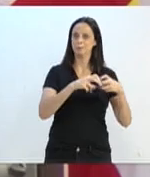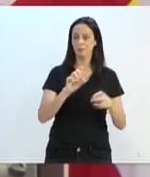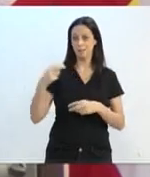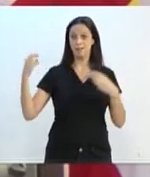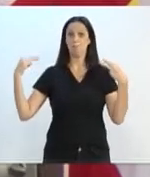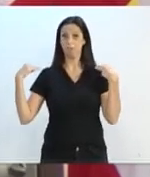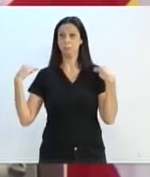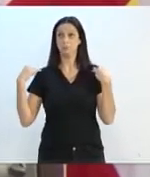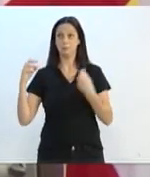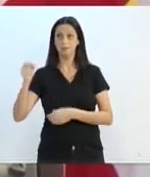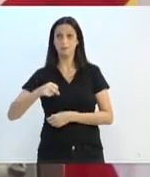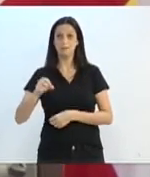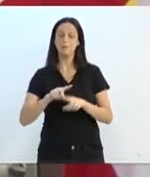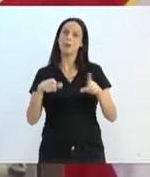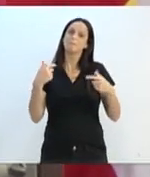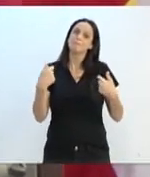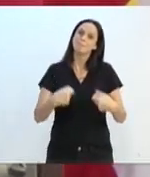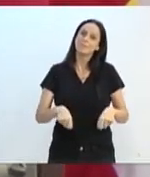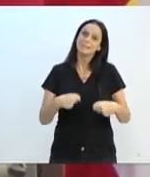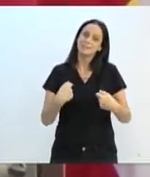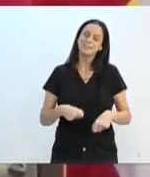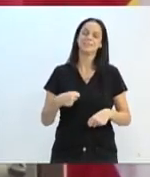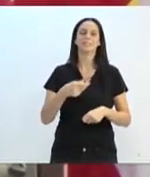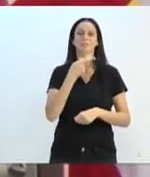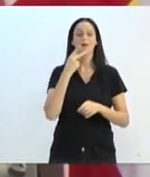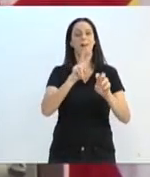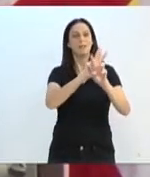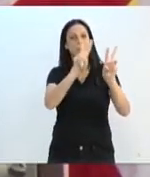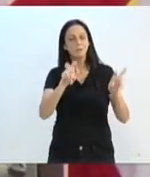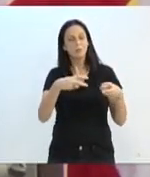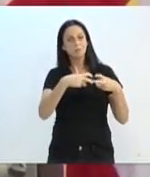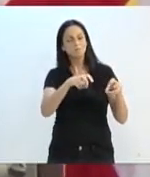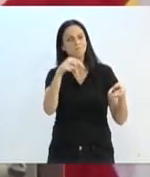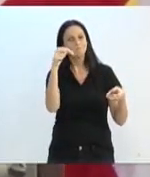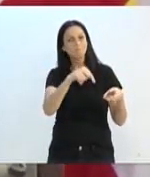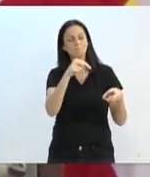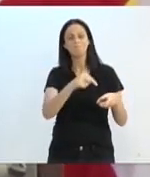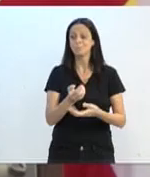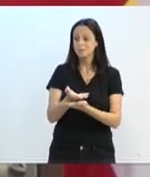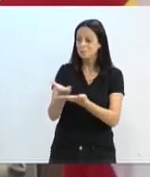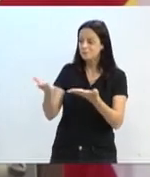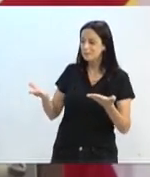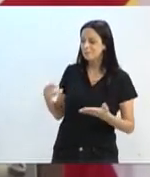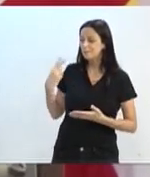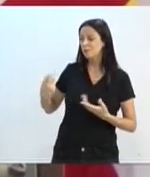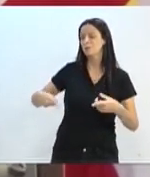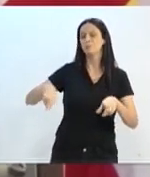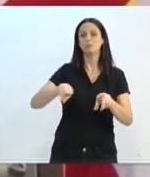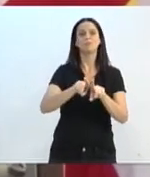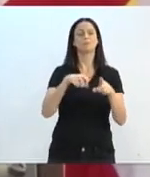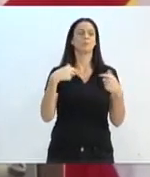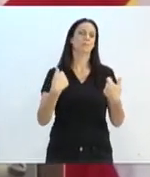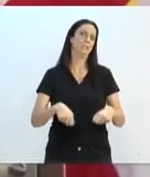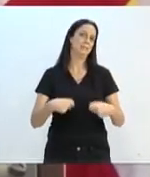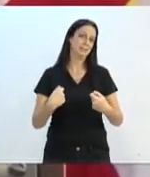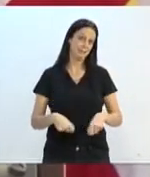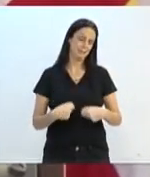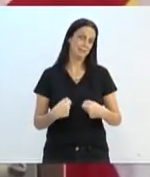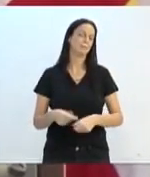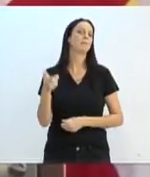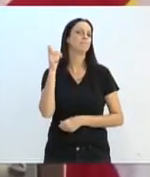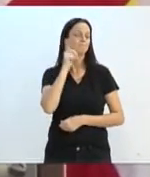de ônibus, mas precisamos muito da nossos companheiros aqui, vereadores e vereadoras, que para nós tomar